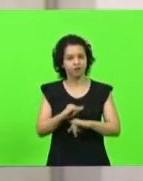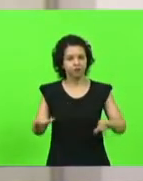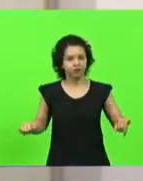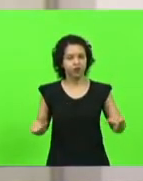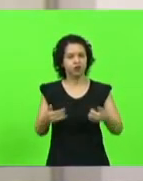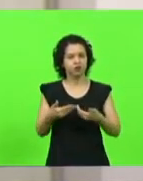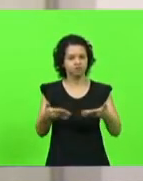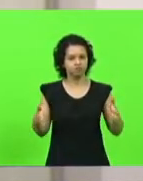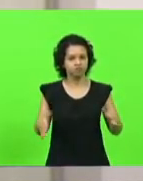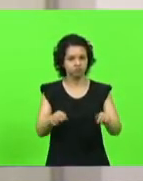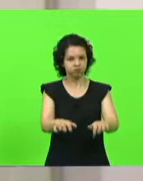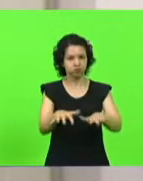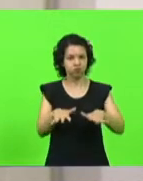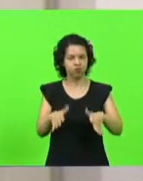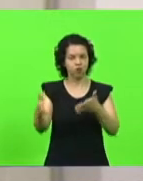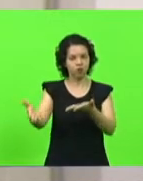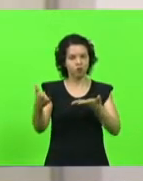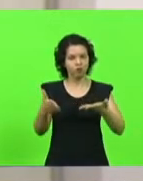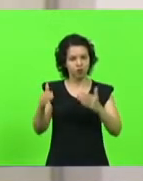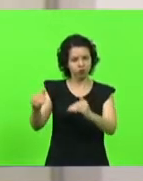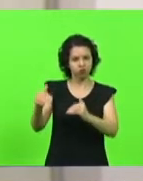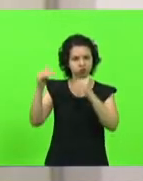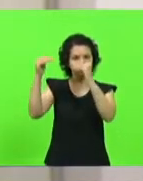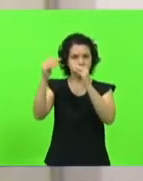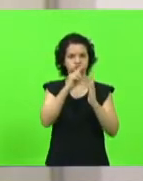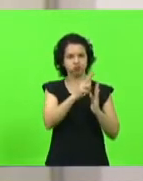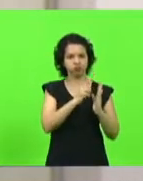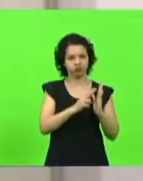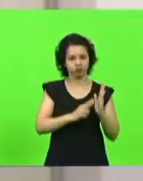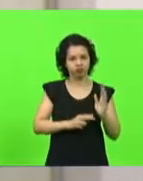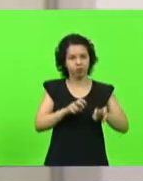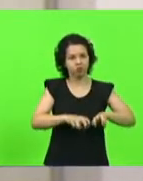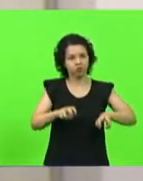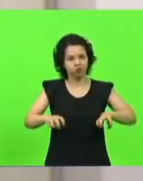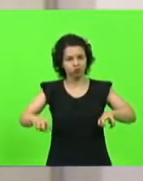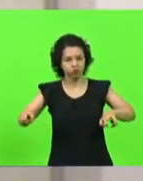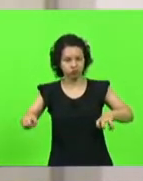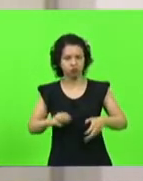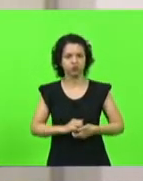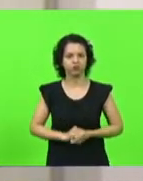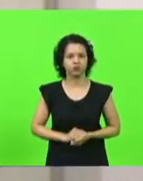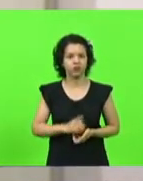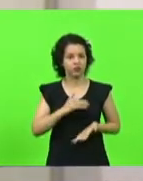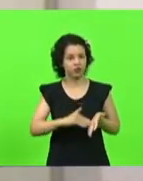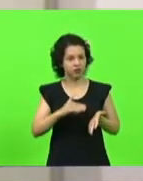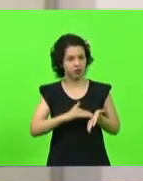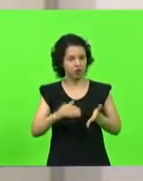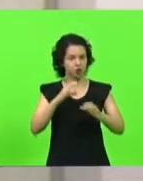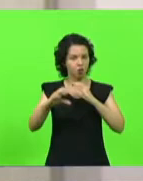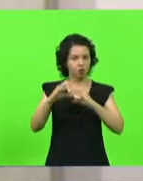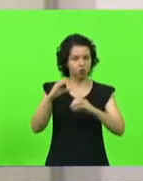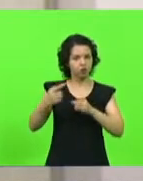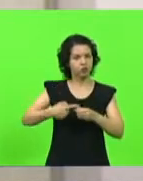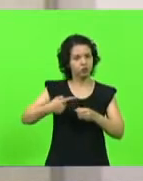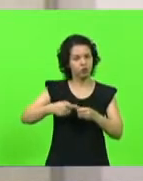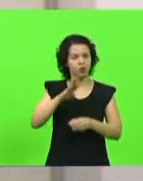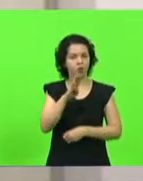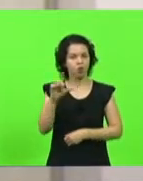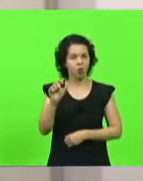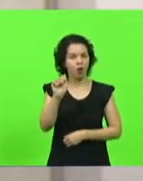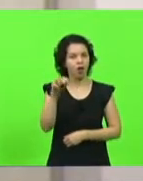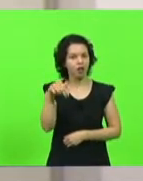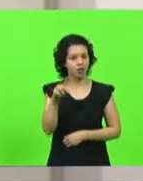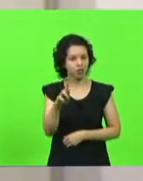convidou as excelentíssimas autoridades nominadas para tomarem assento à mesa. Senhor secretário de Comunicação do município de Blumenau, André